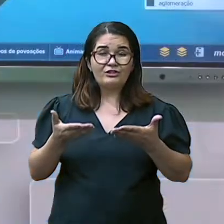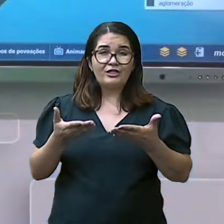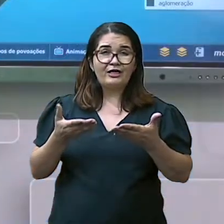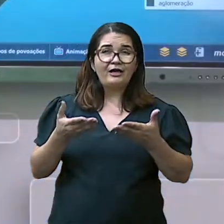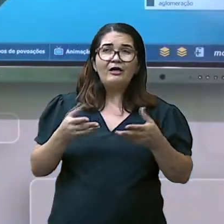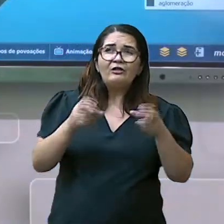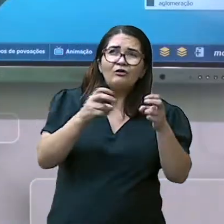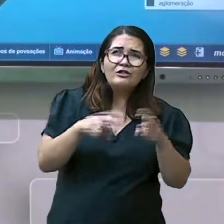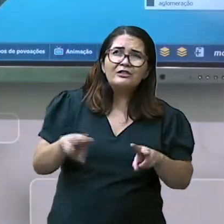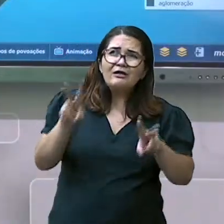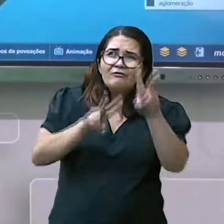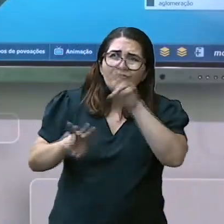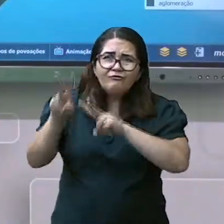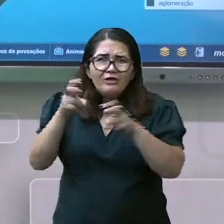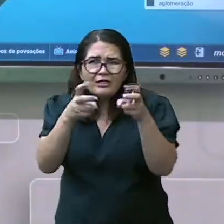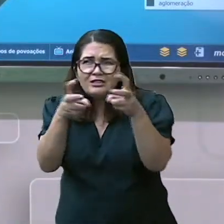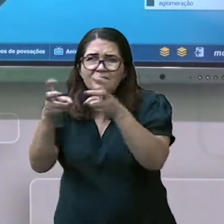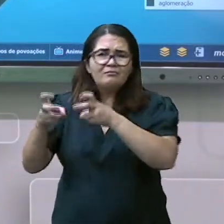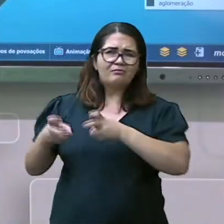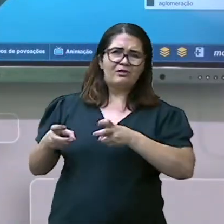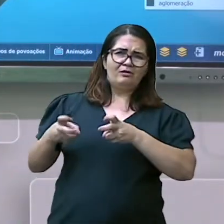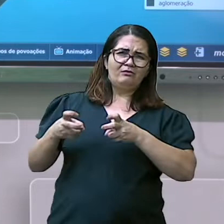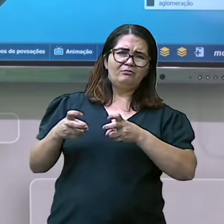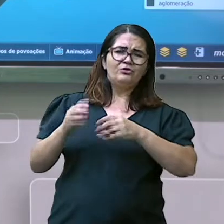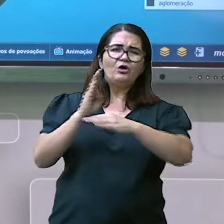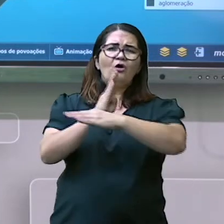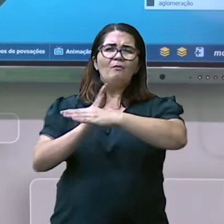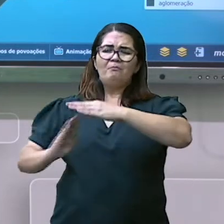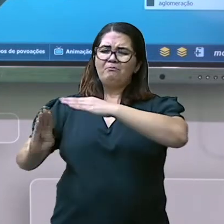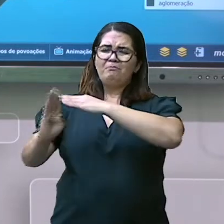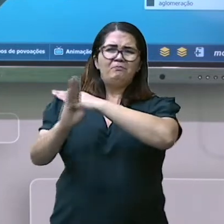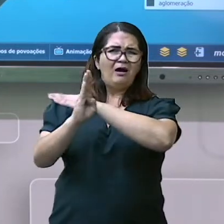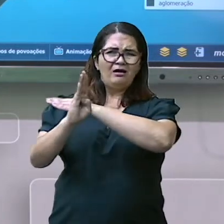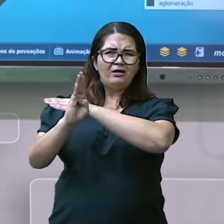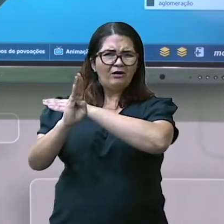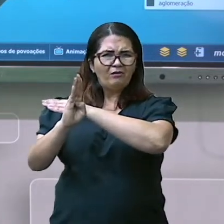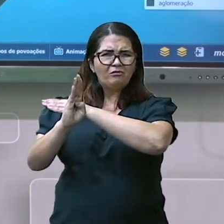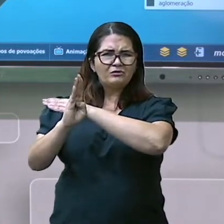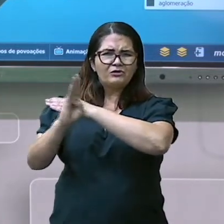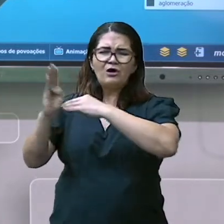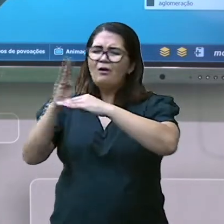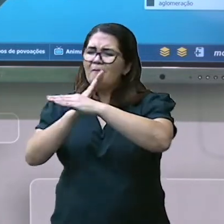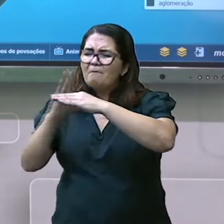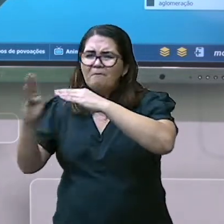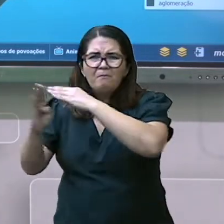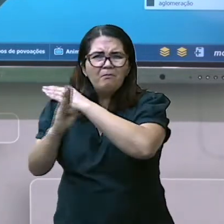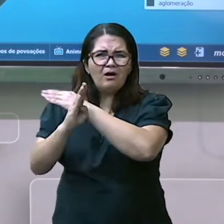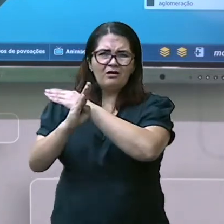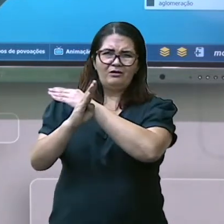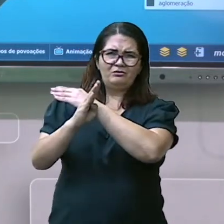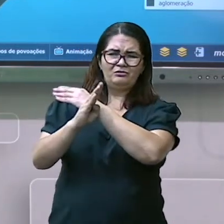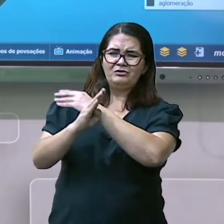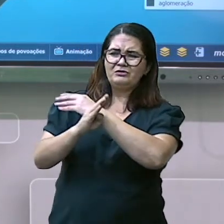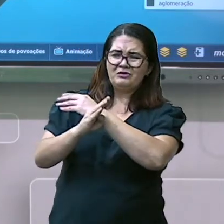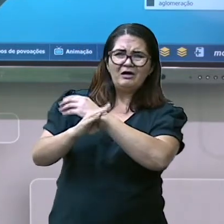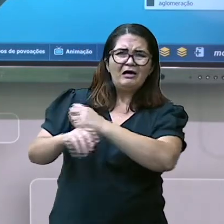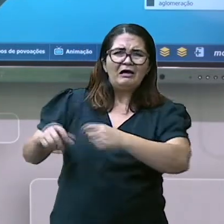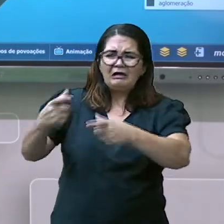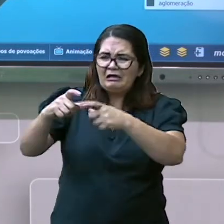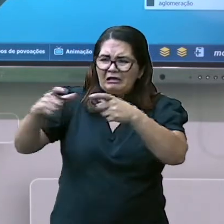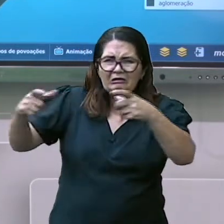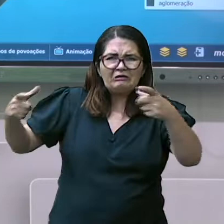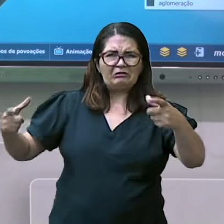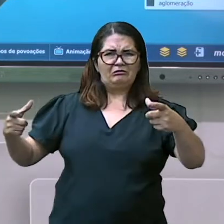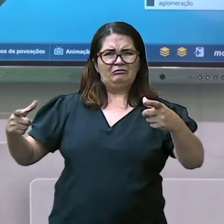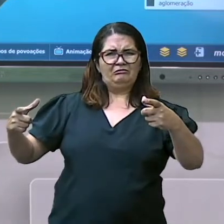Grandes bairros com um número muito grande de população sem uma infraestrutura adequada, sem a rede